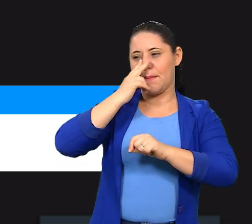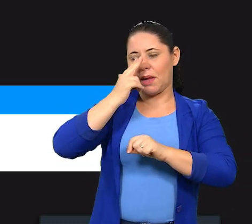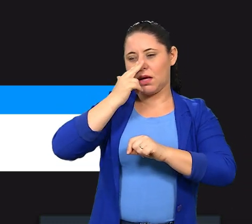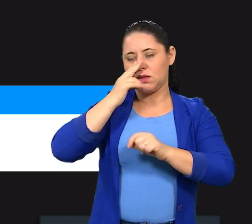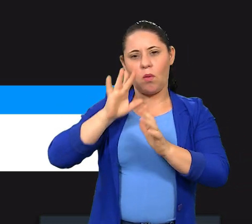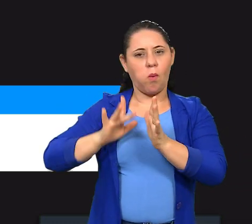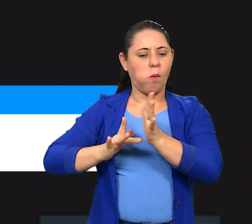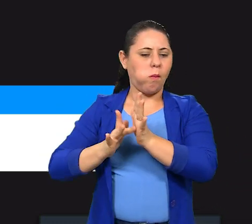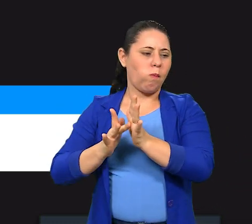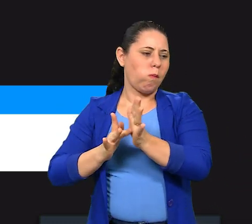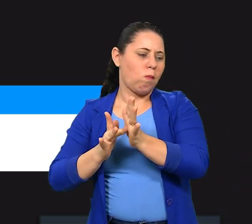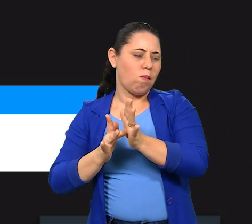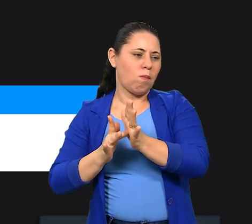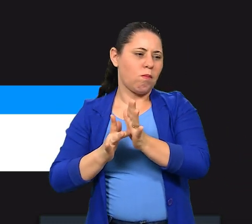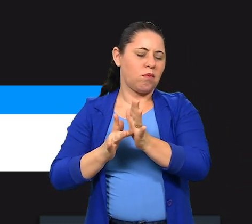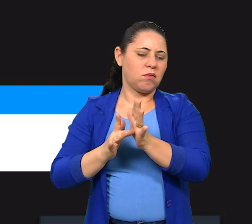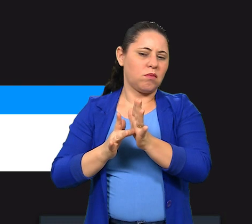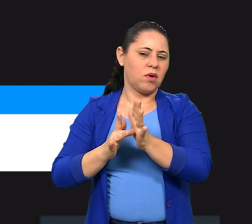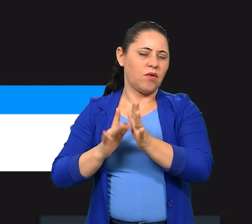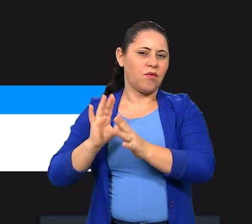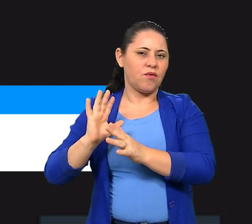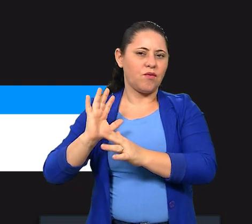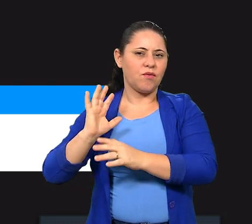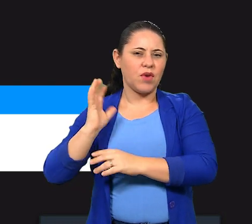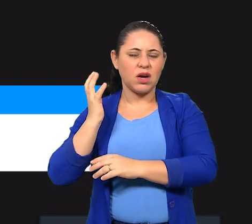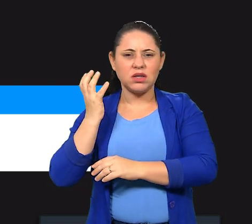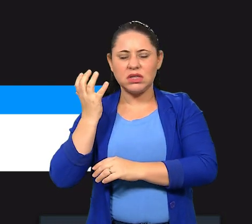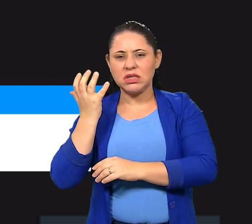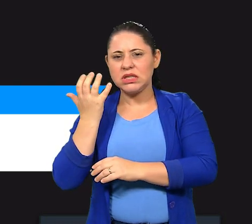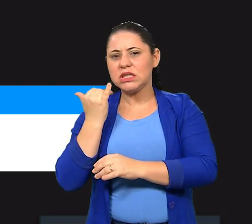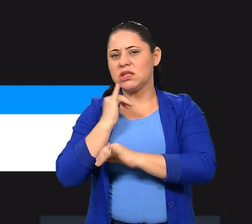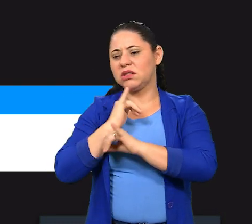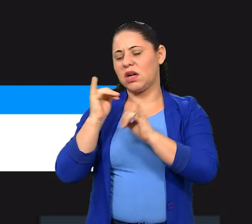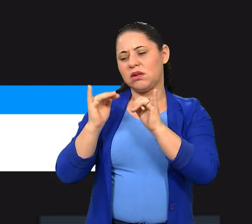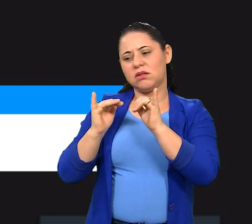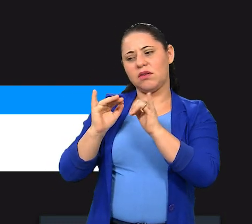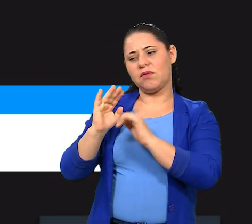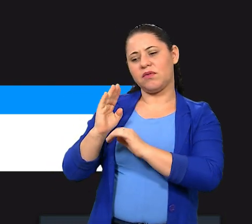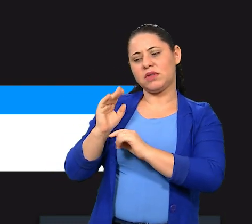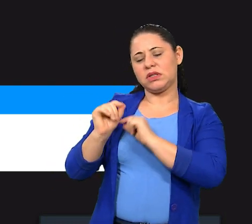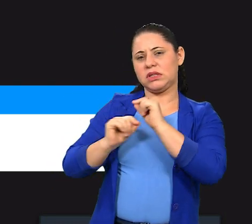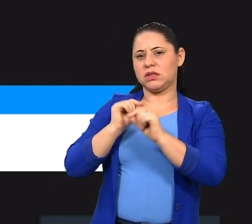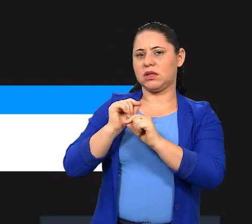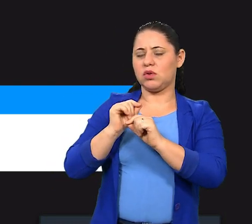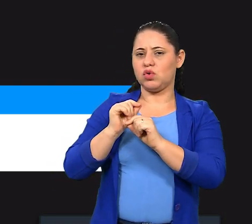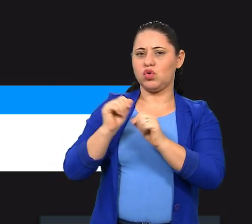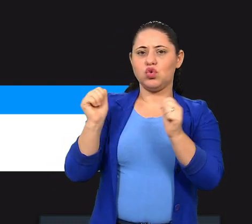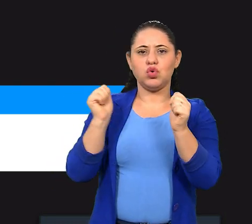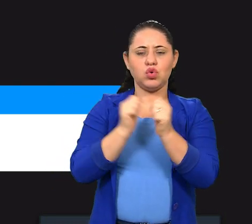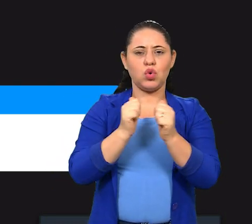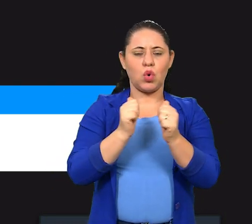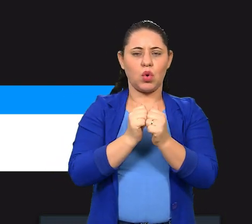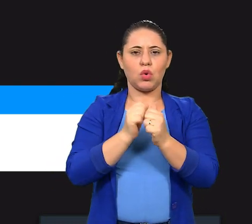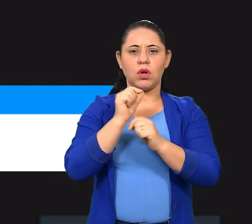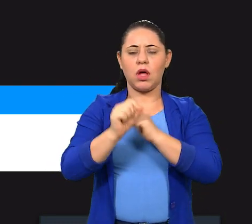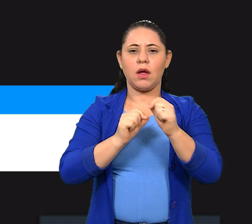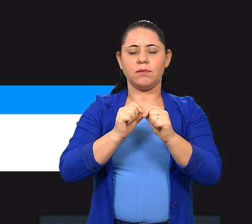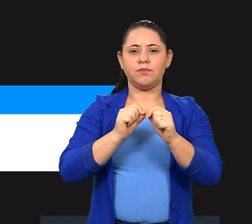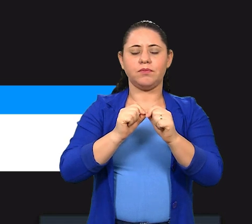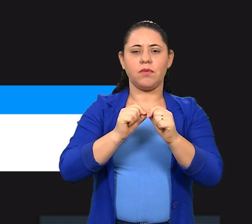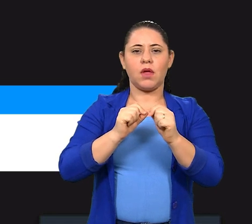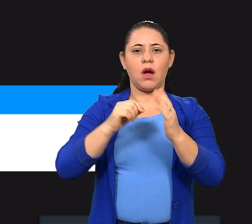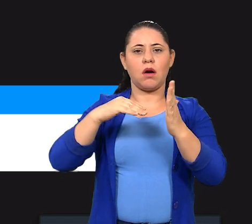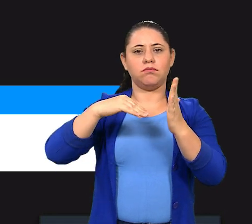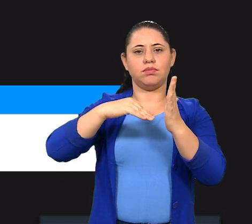esperava o resultado diferente é um resultado viciado tendencioso né é acobertado e